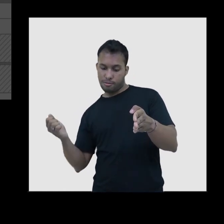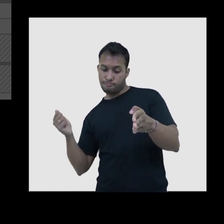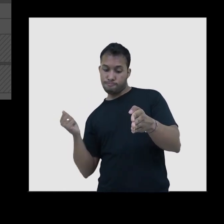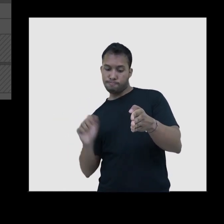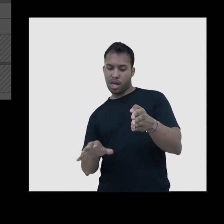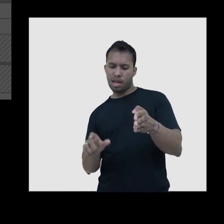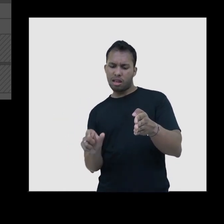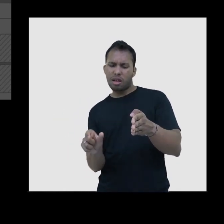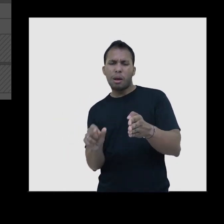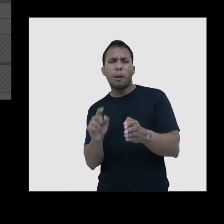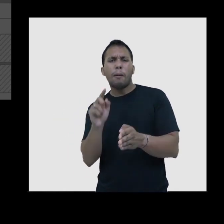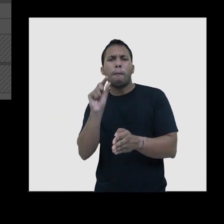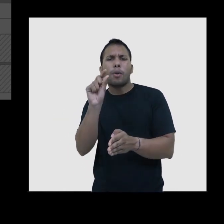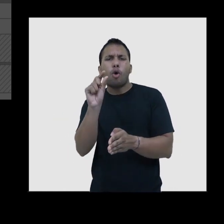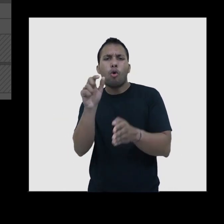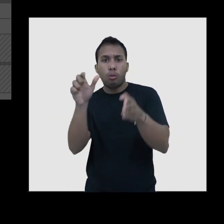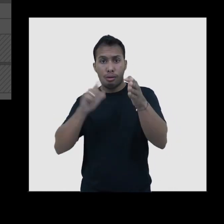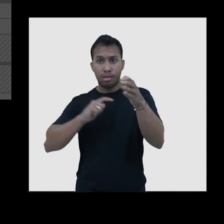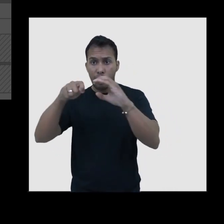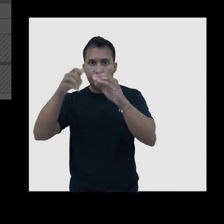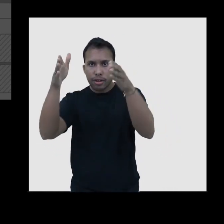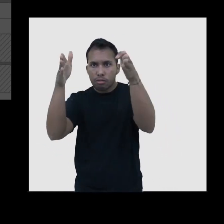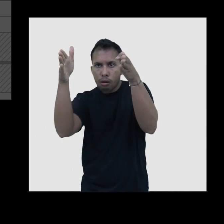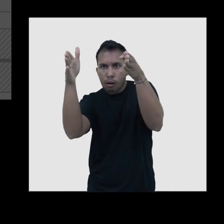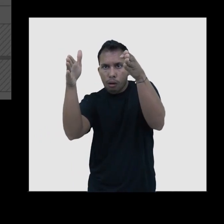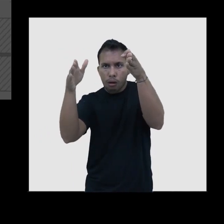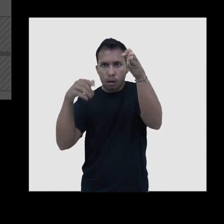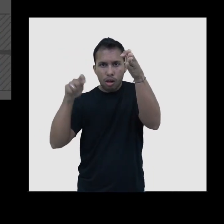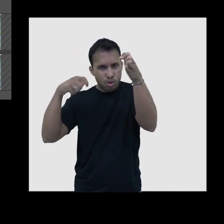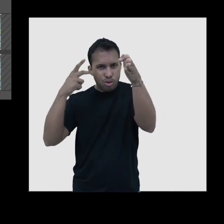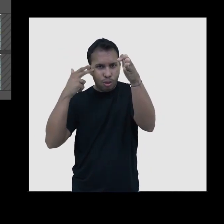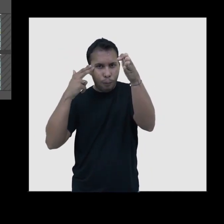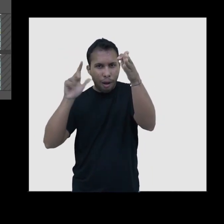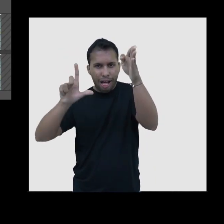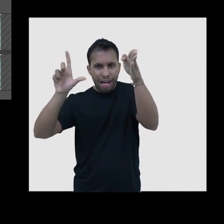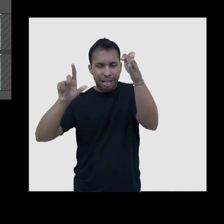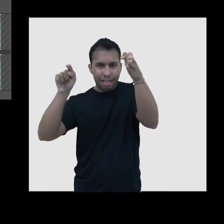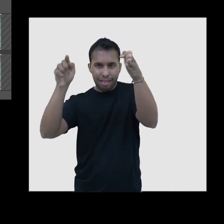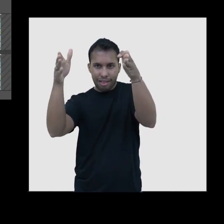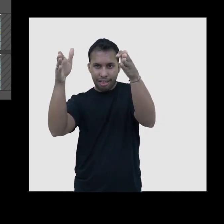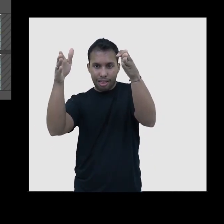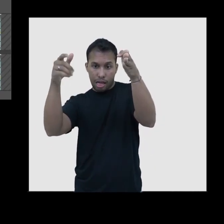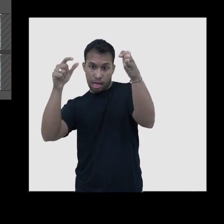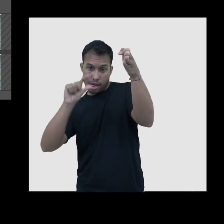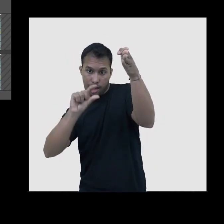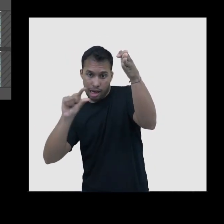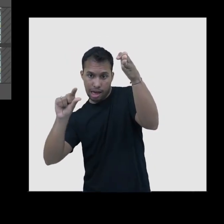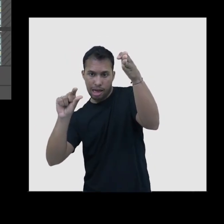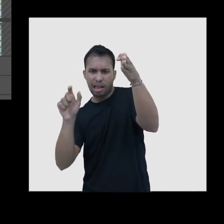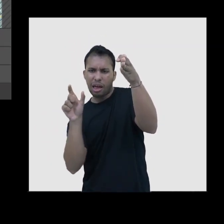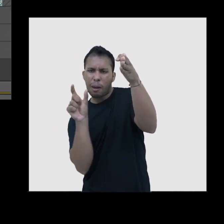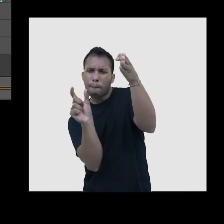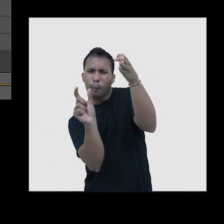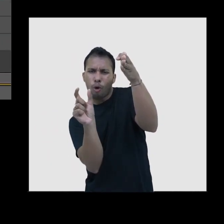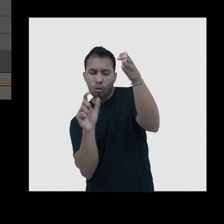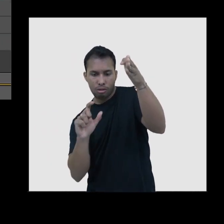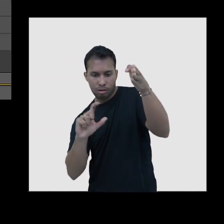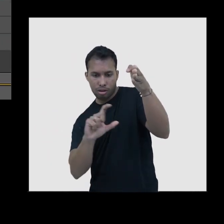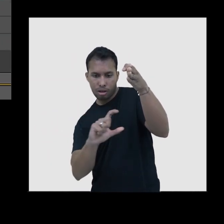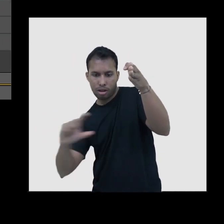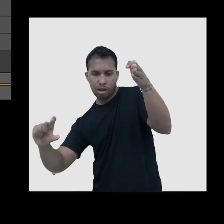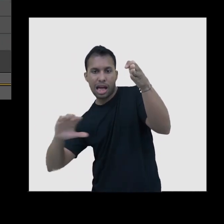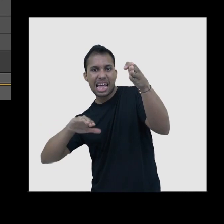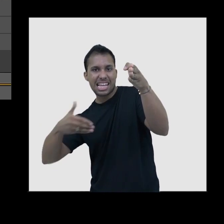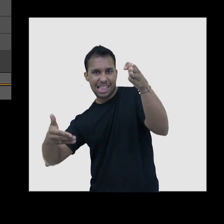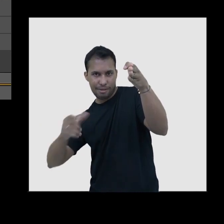Soltei. Você vê que ele vem ocupando um pequeno espaço de duração do vídeo, né? São poucos quadros que ele ocupa.